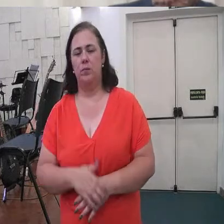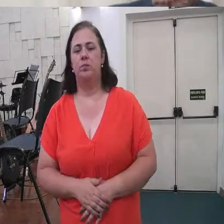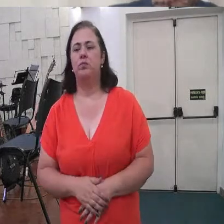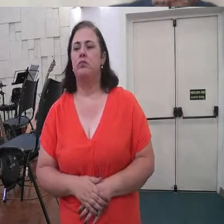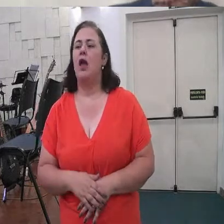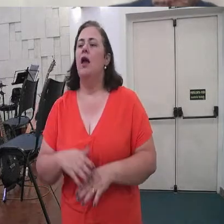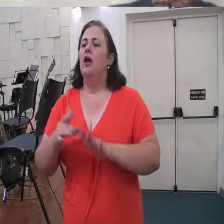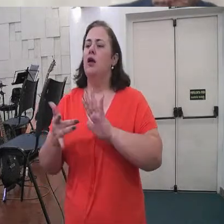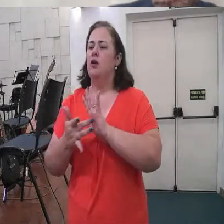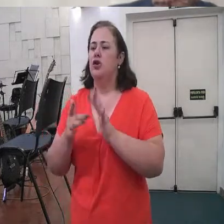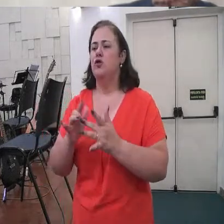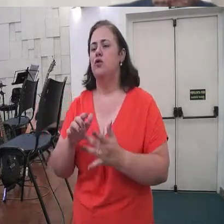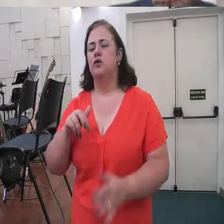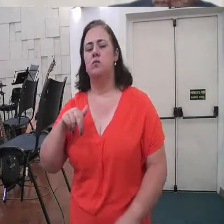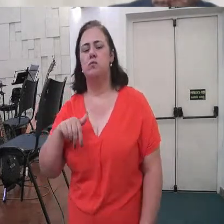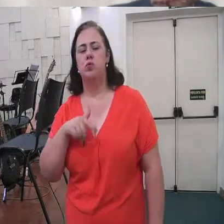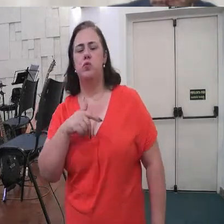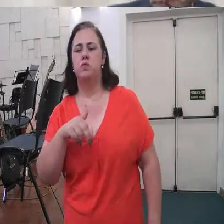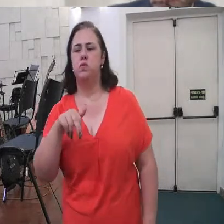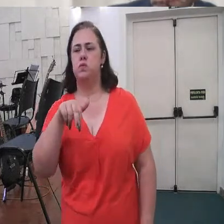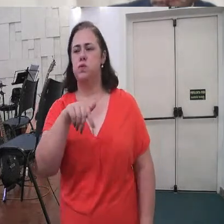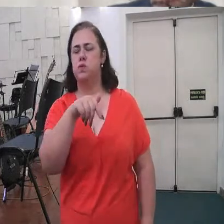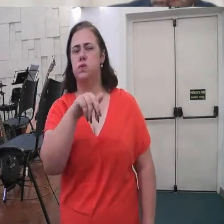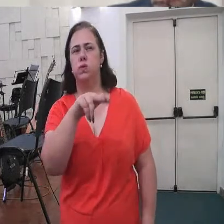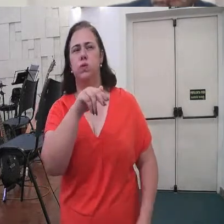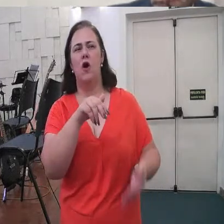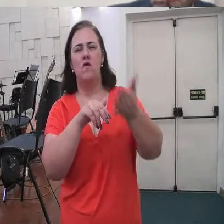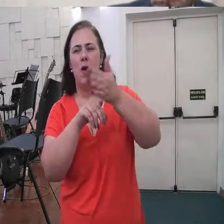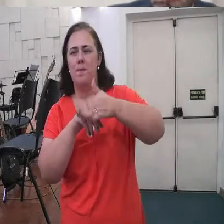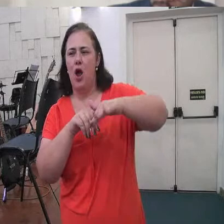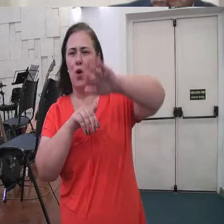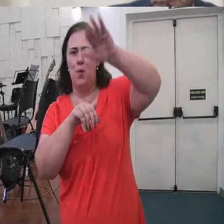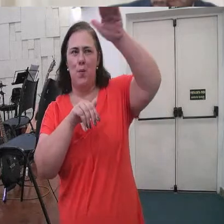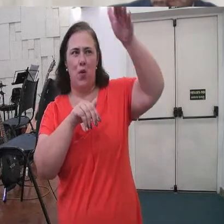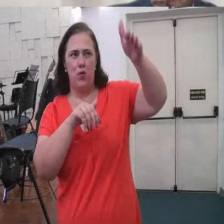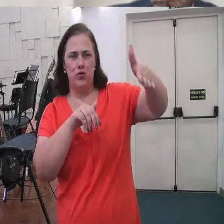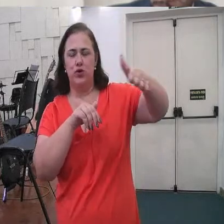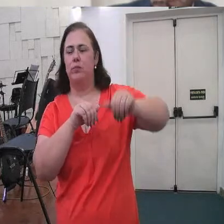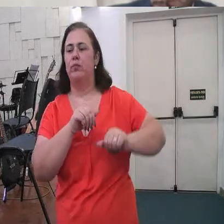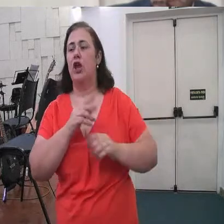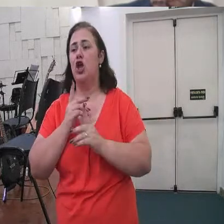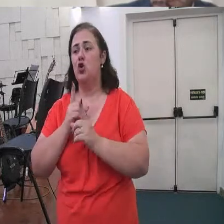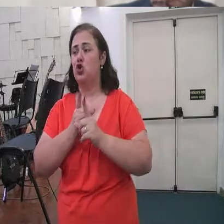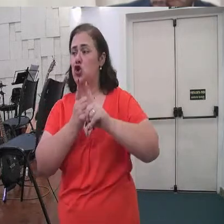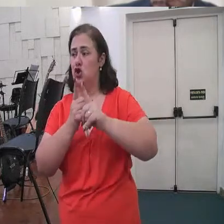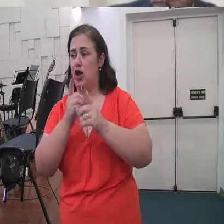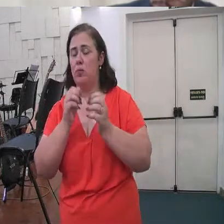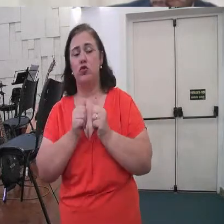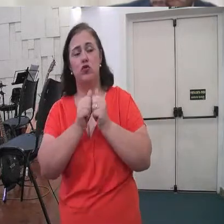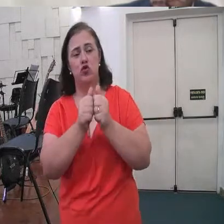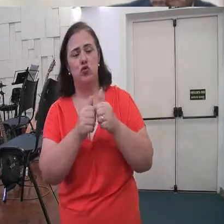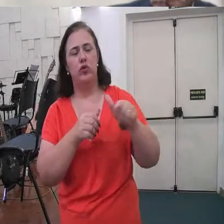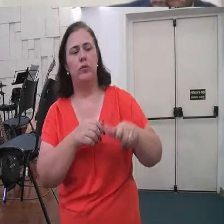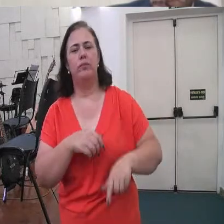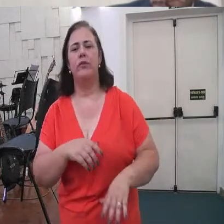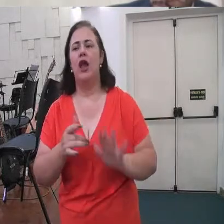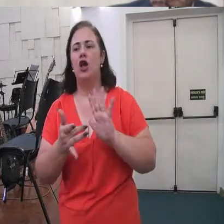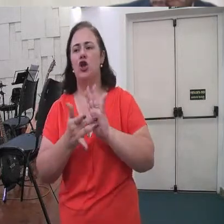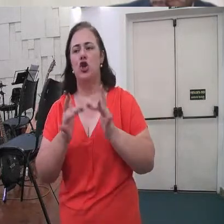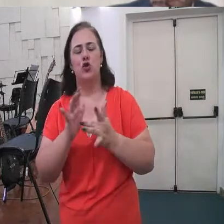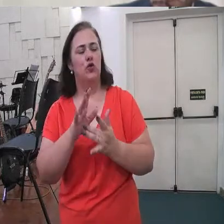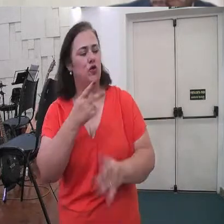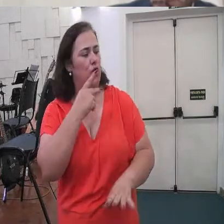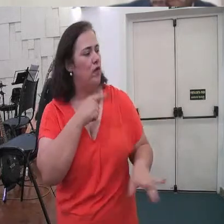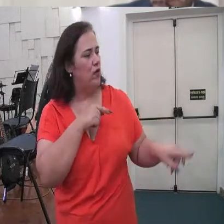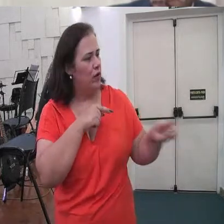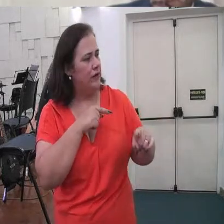das Oliveiras, e os discípulos o acompanharam. Chegando ao lugar escolhido, Jesus lhes disse: orai para que